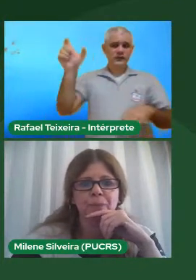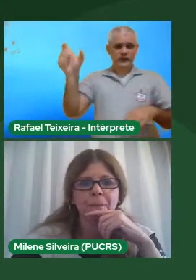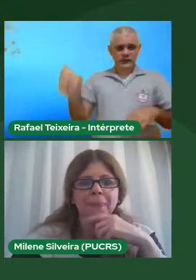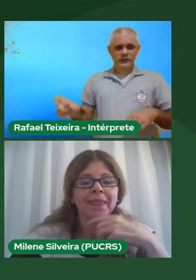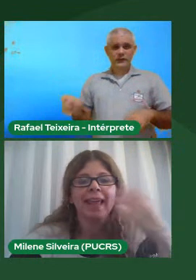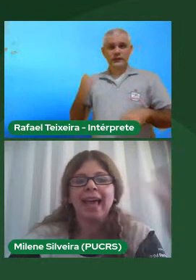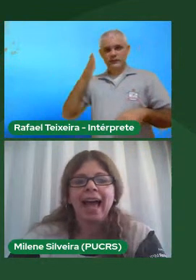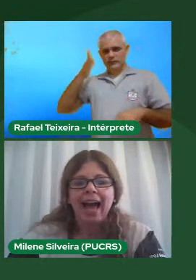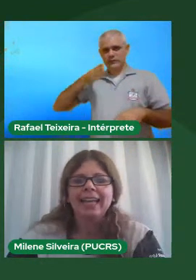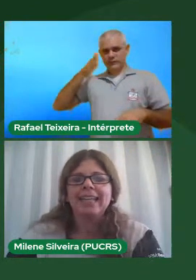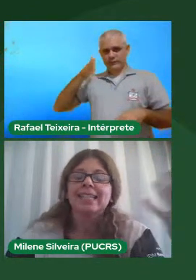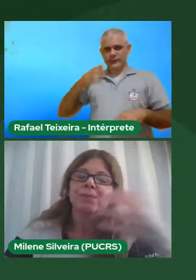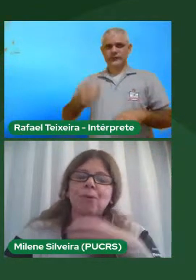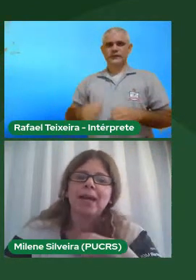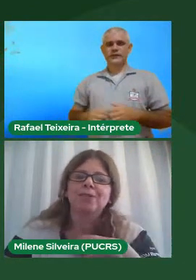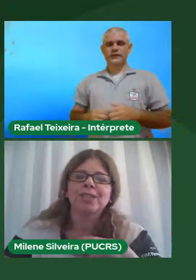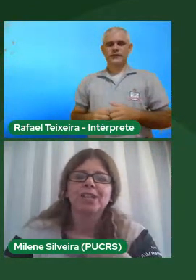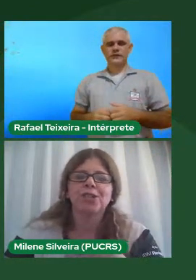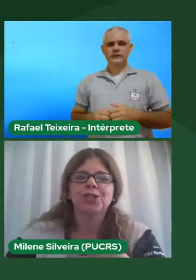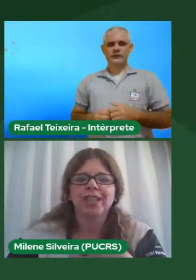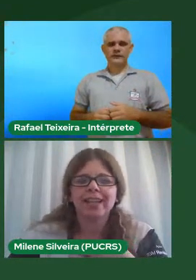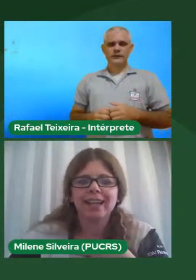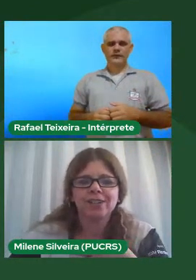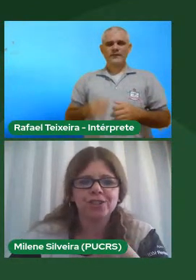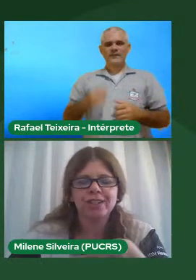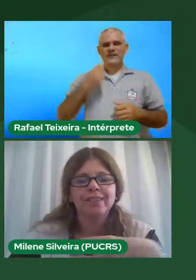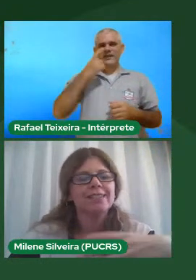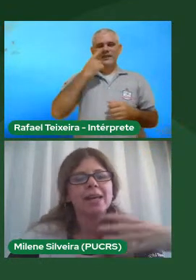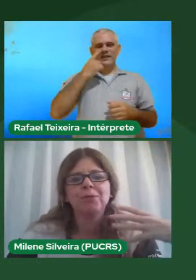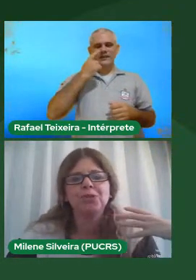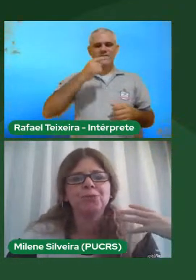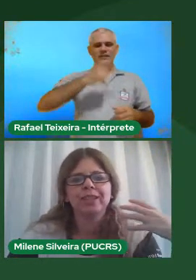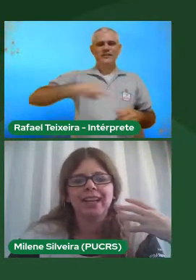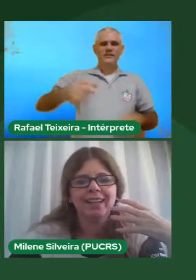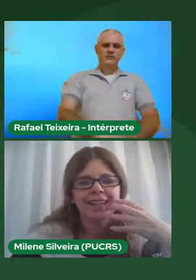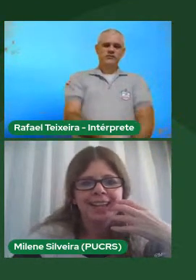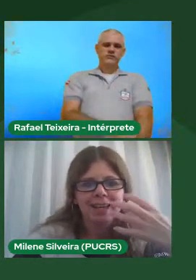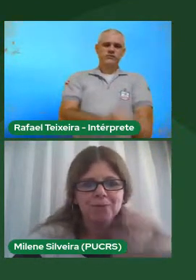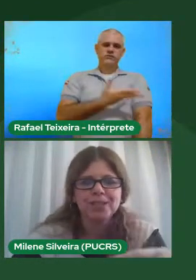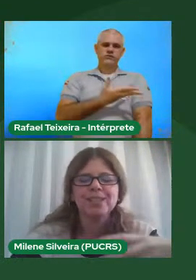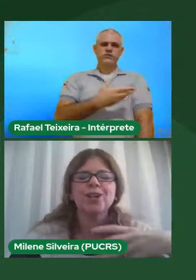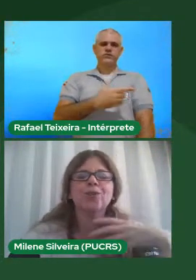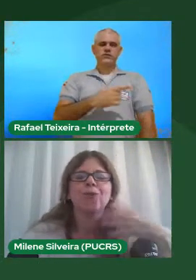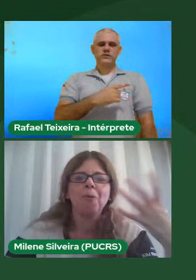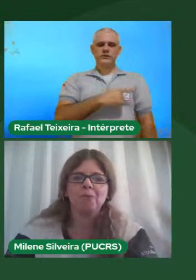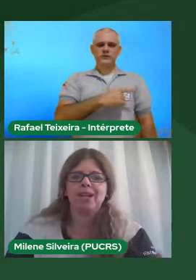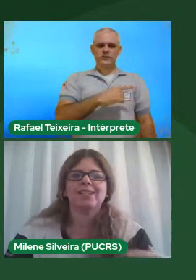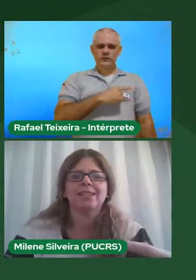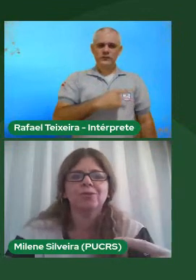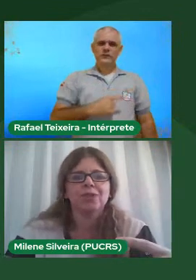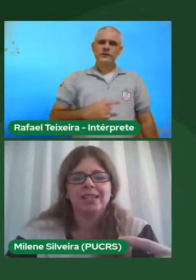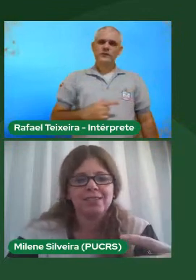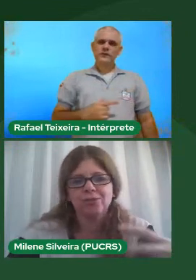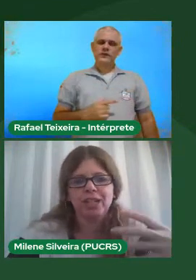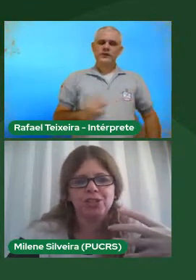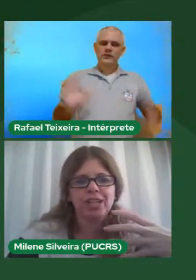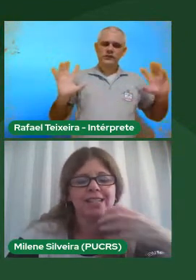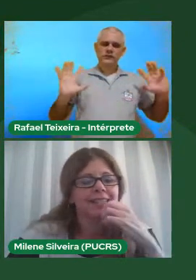evento. Aqui esses momentos que a gente tem, né, de sempre de muita emoção, comemoração